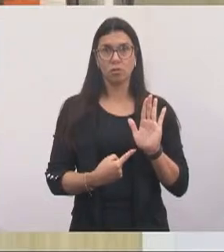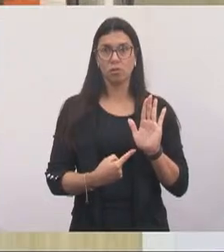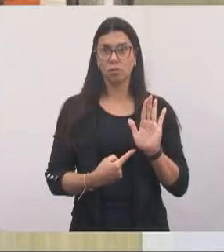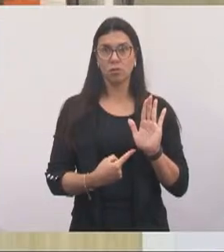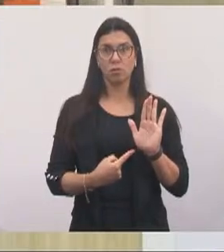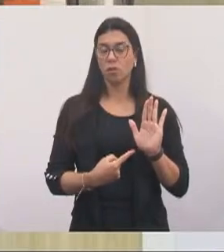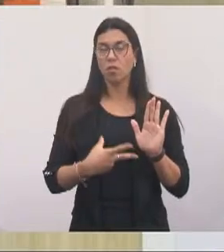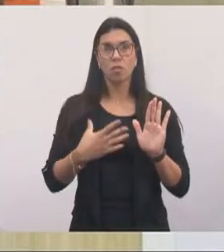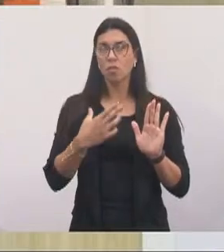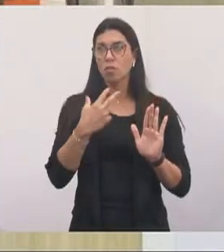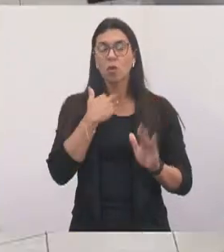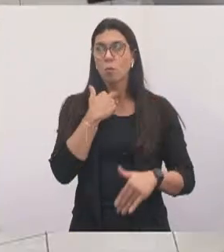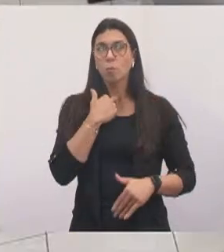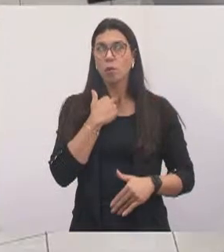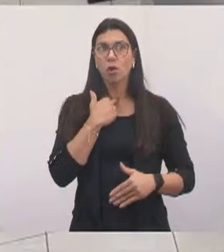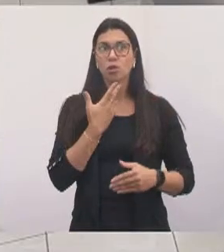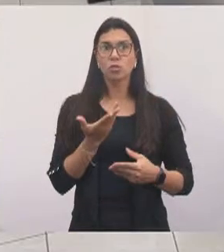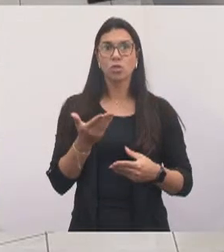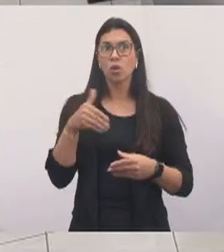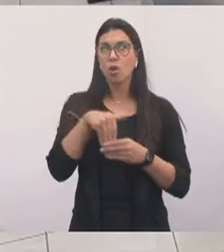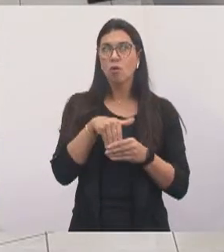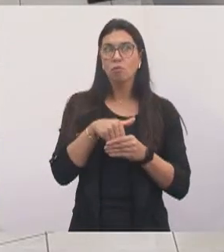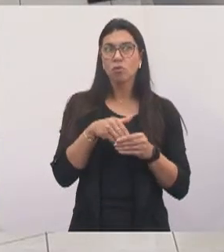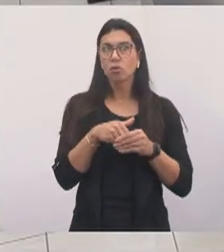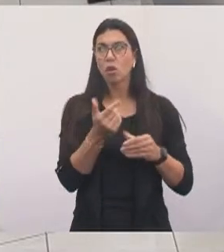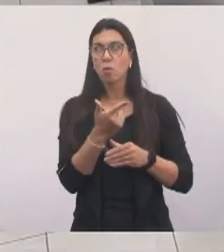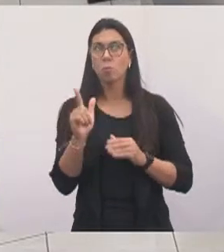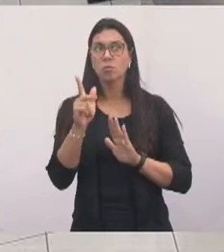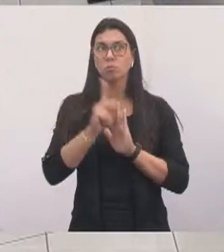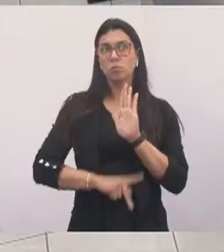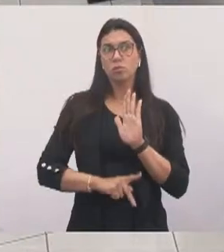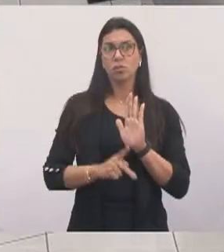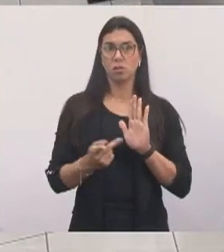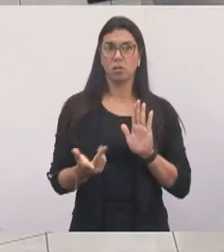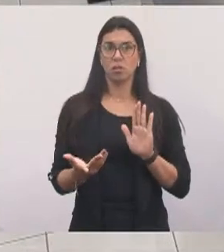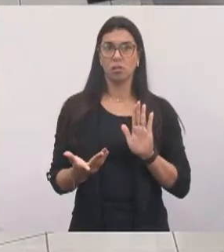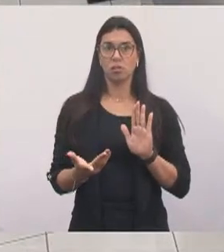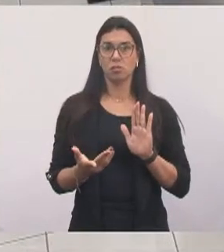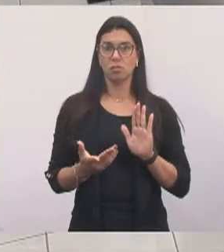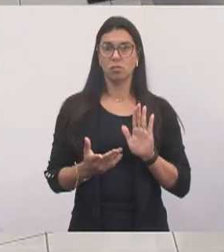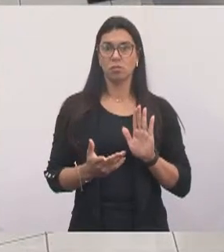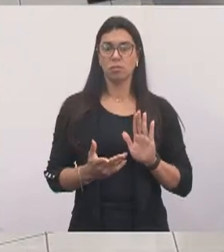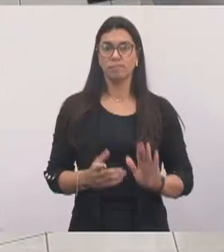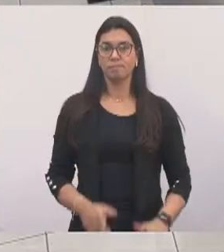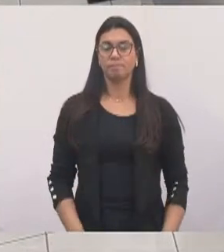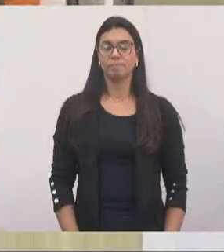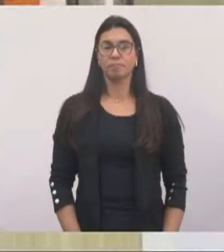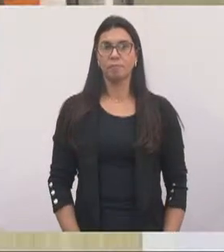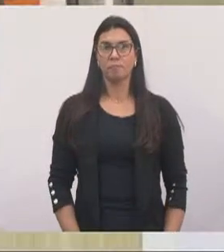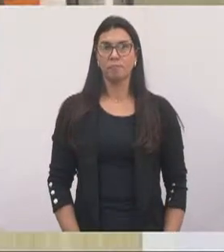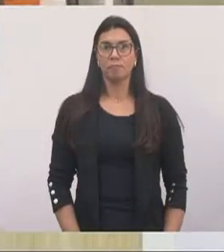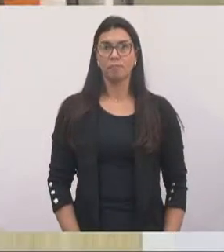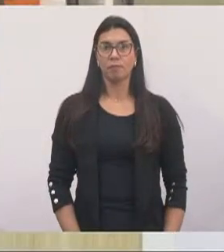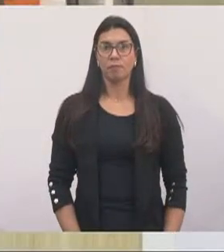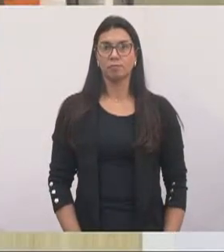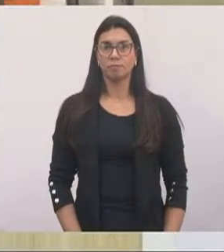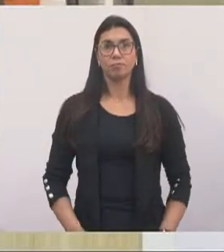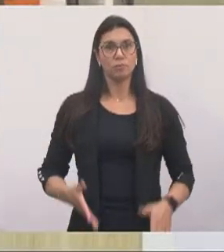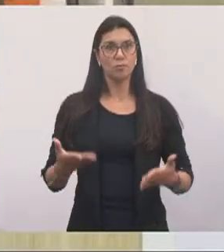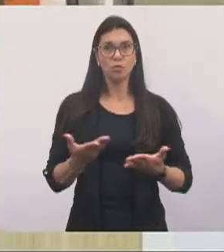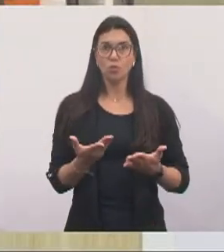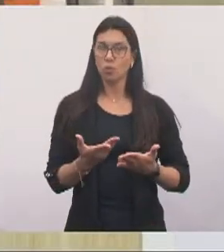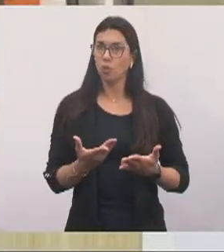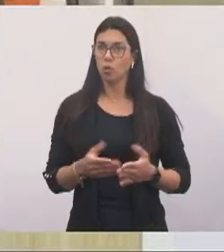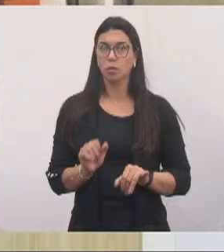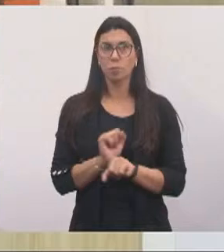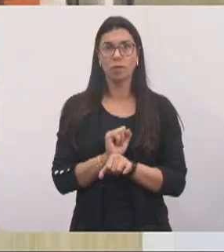Não cabe a votação de um próximo projeto. A senhora represente. Senhor presidente, pode voltar. Ele tranca. A senhora represente, por favor. Ele tranca. Mas não hoje.